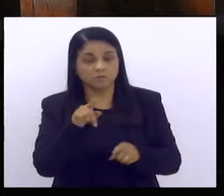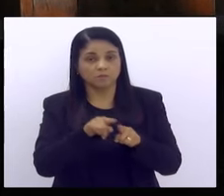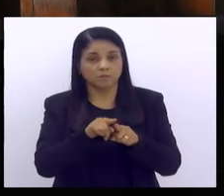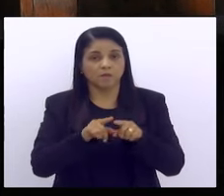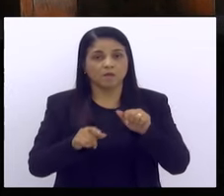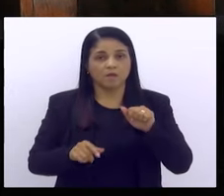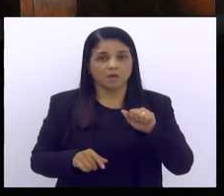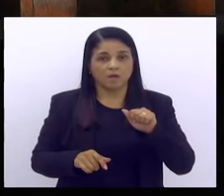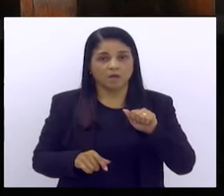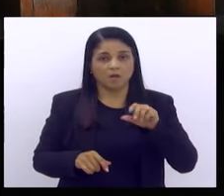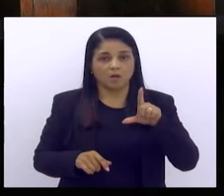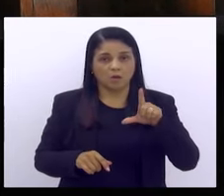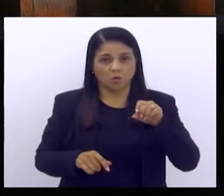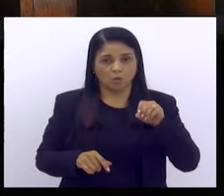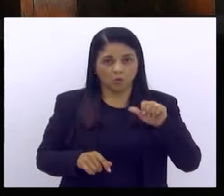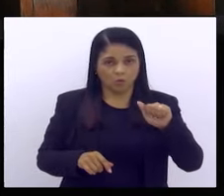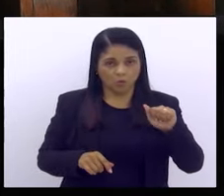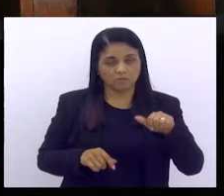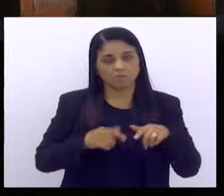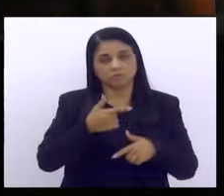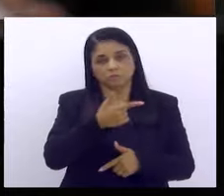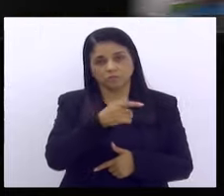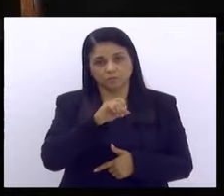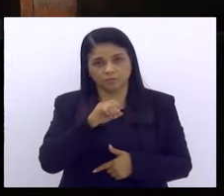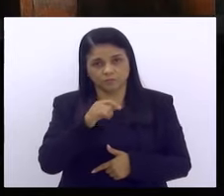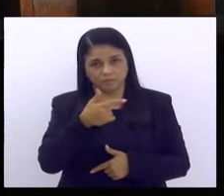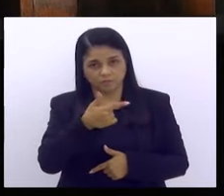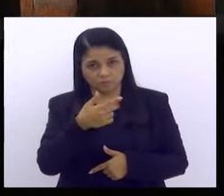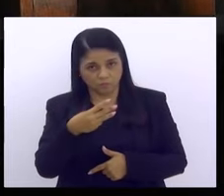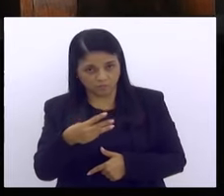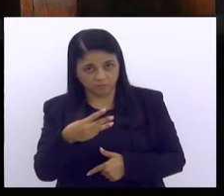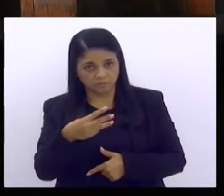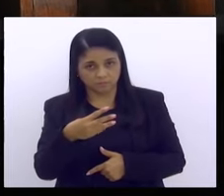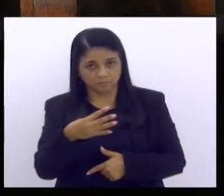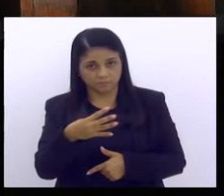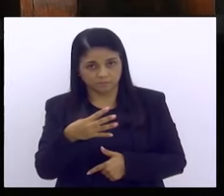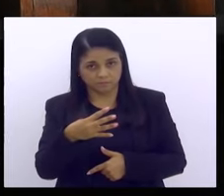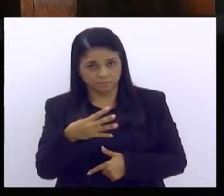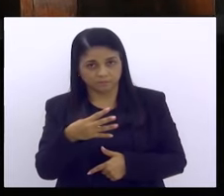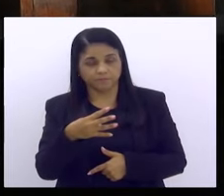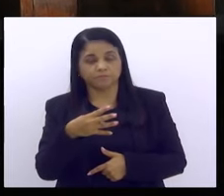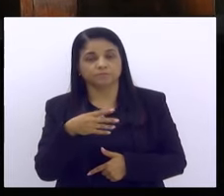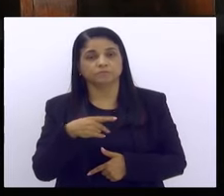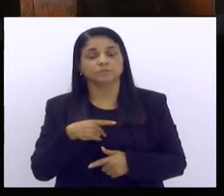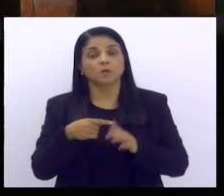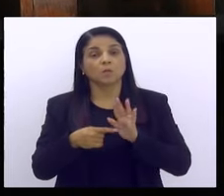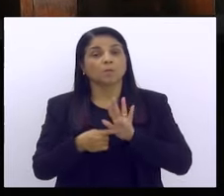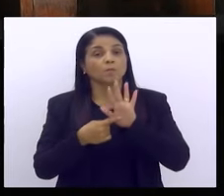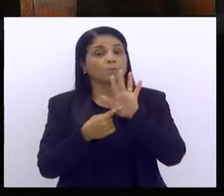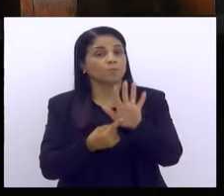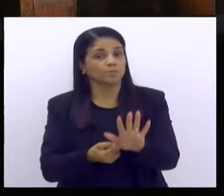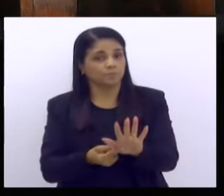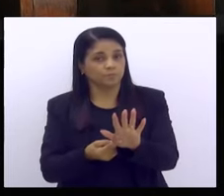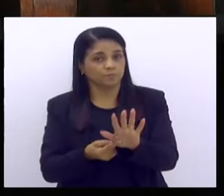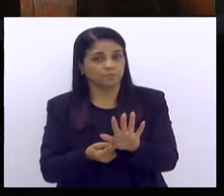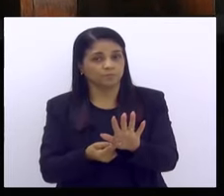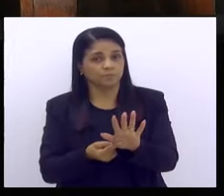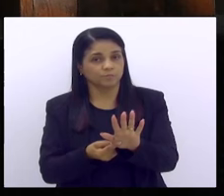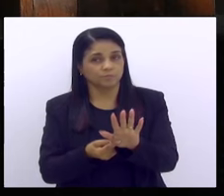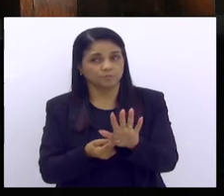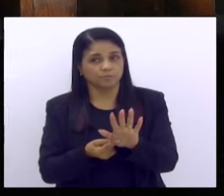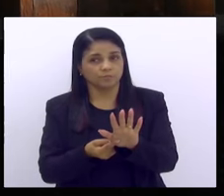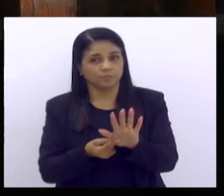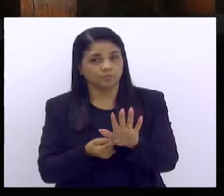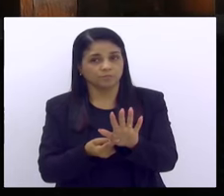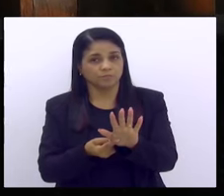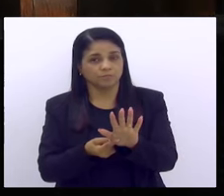de 2024, para procurar demonstrar que